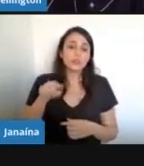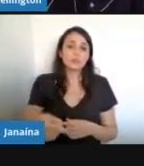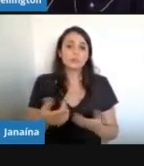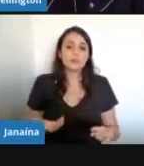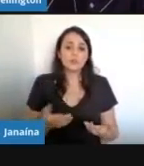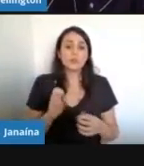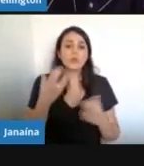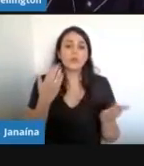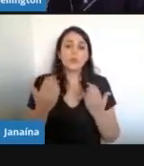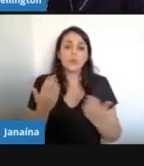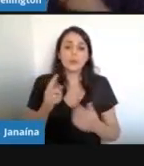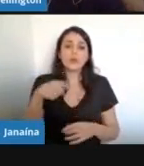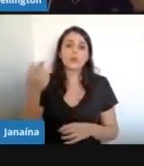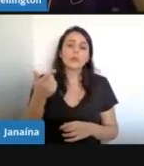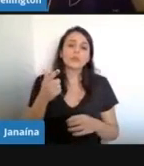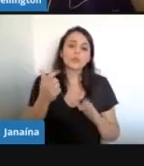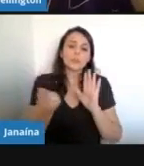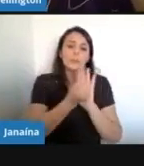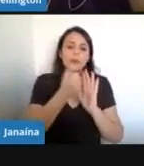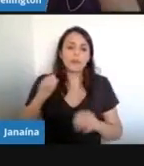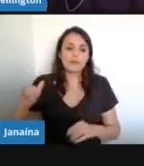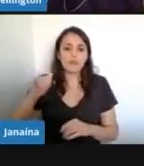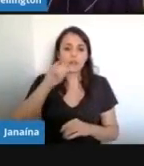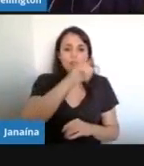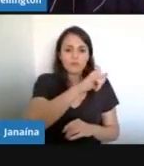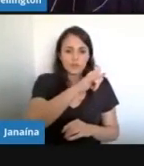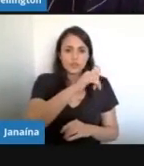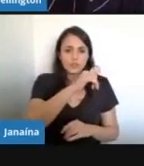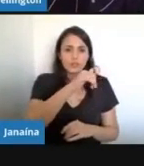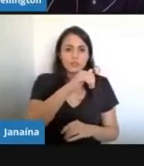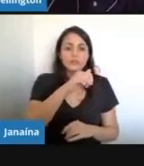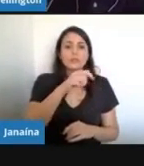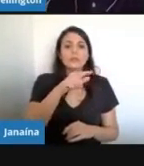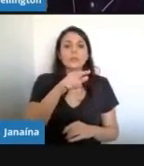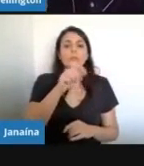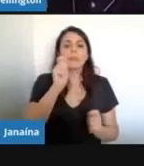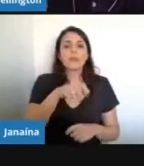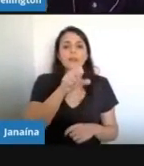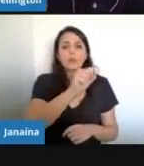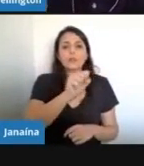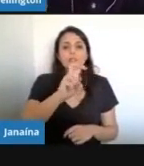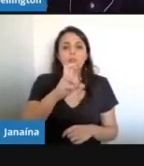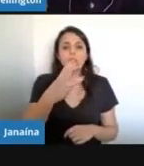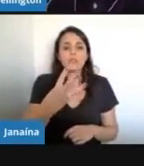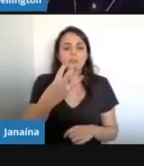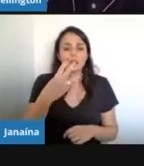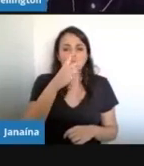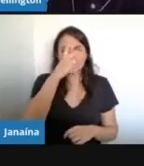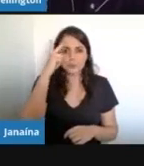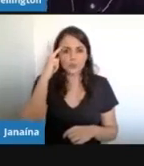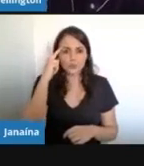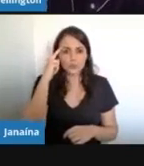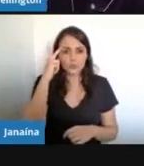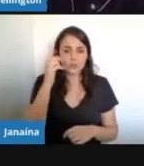um A380, que tem uma capacidade para 853 mil passageiros, sendo